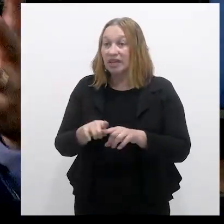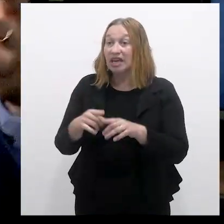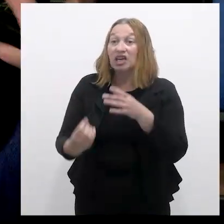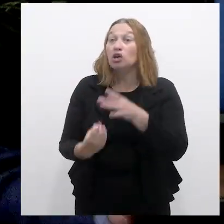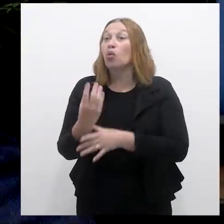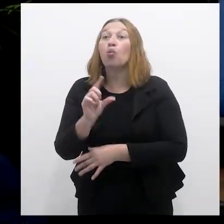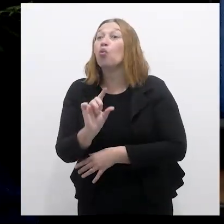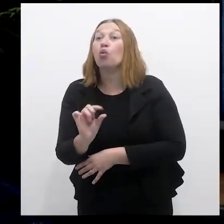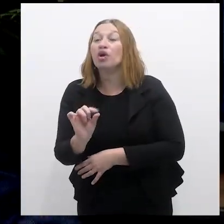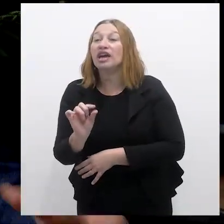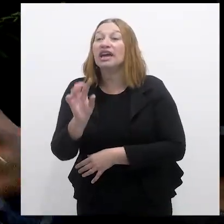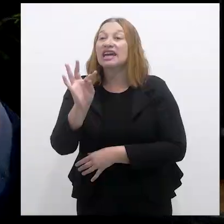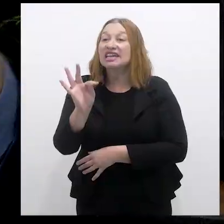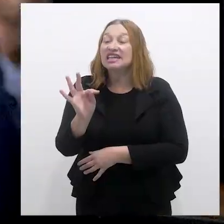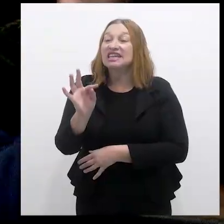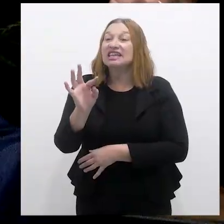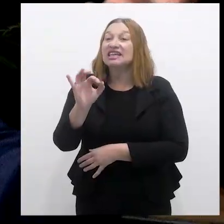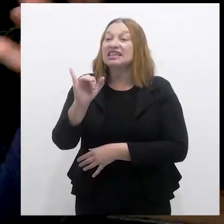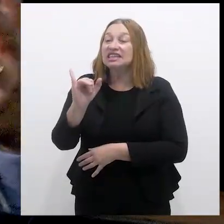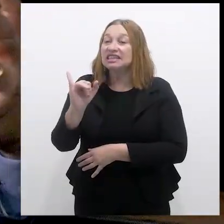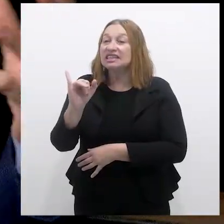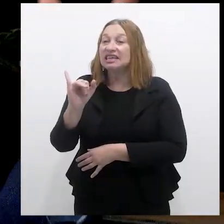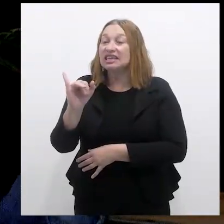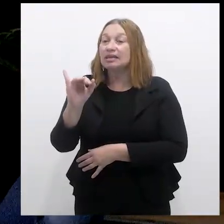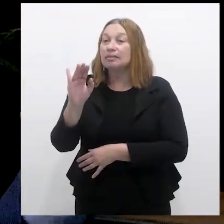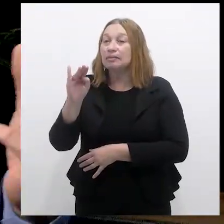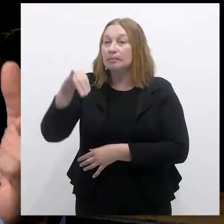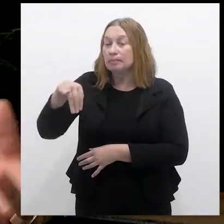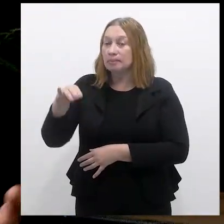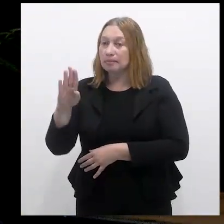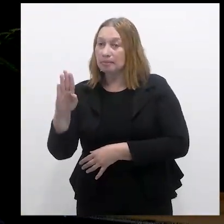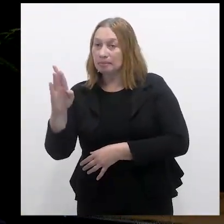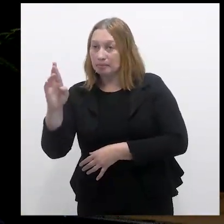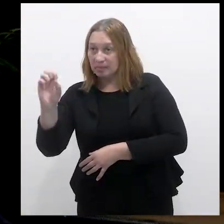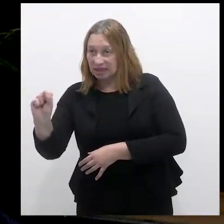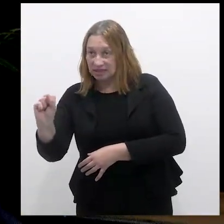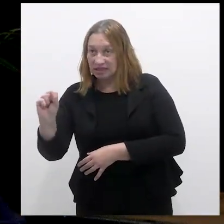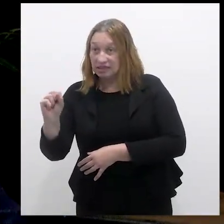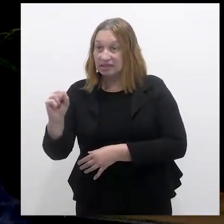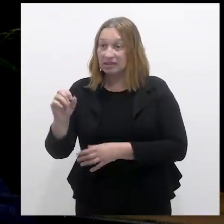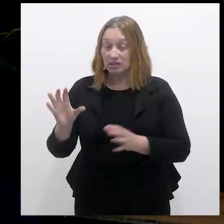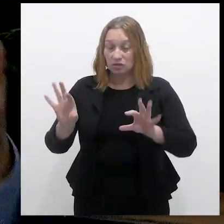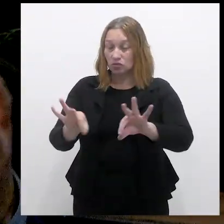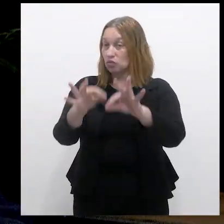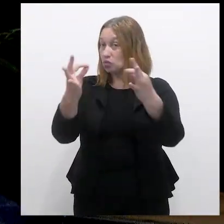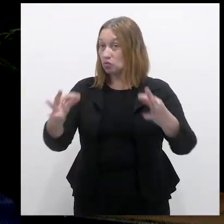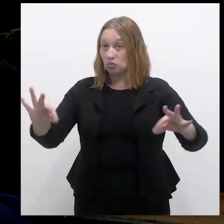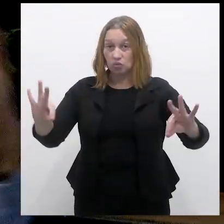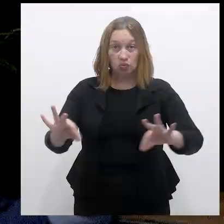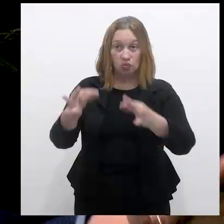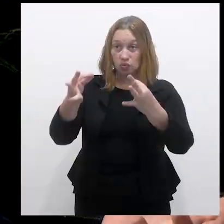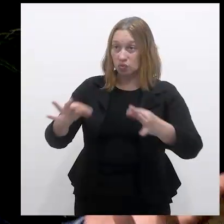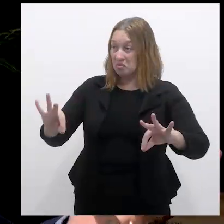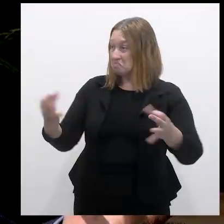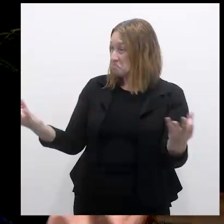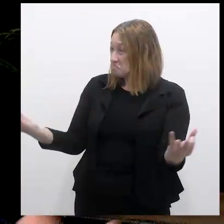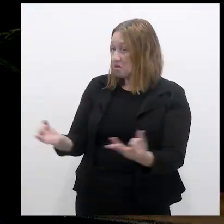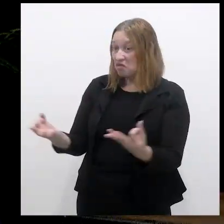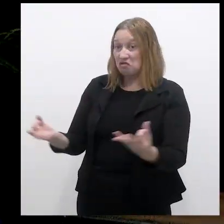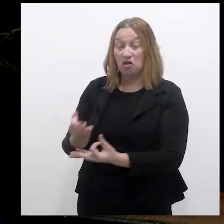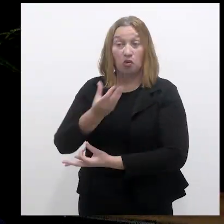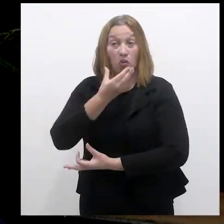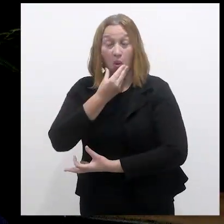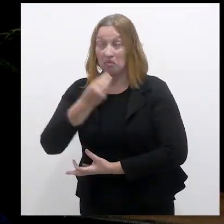da orquestra. Né? Nunca mais se ouviu a orquestra da mesma forma. Até se diz que ele é o impressionista